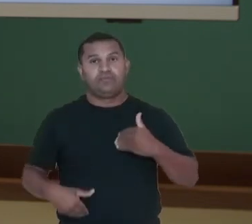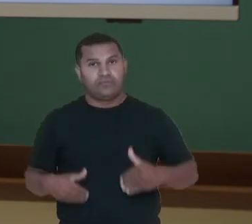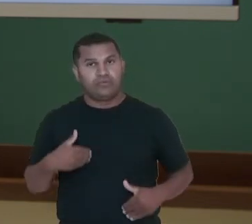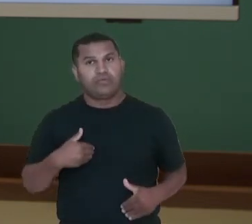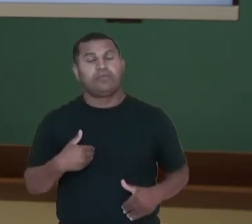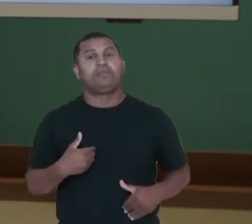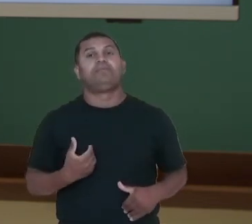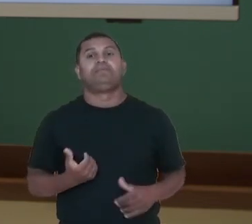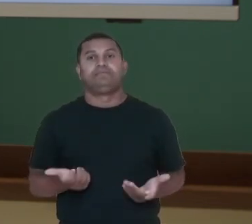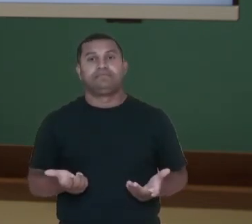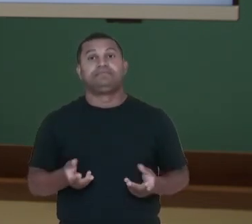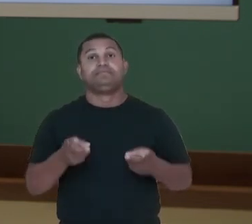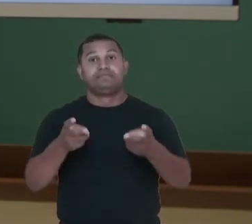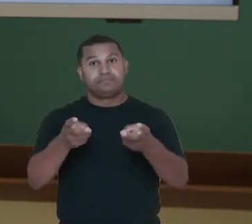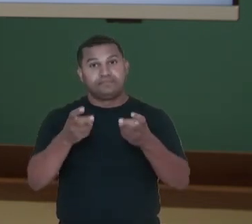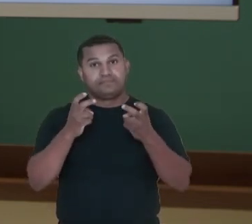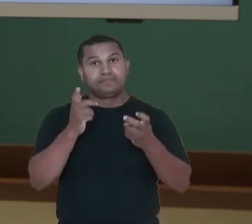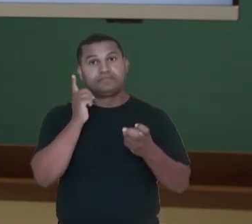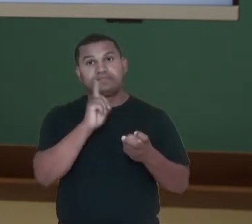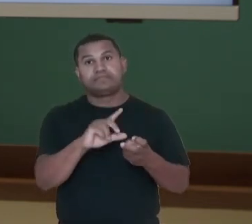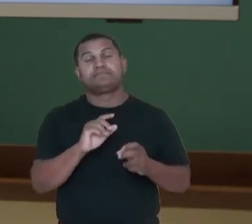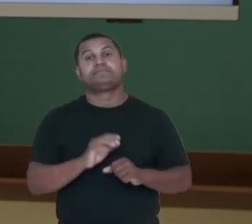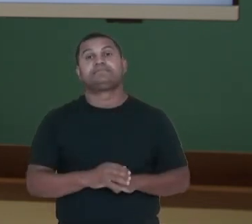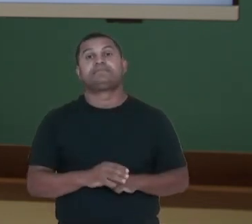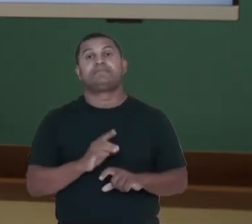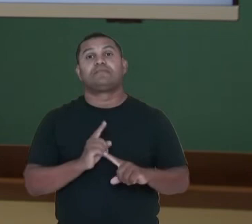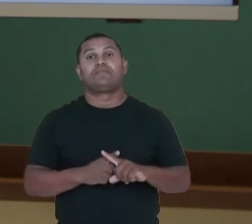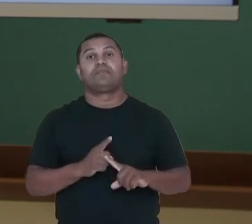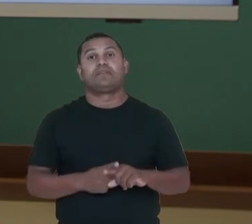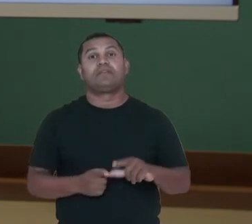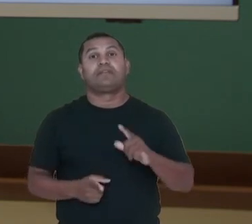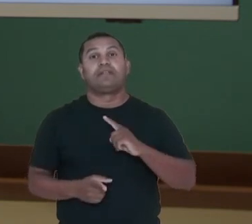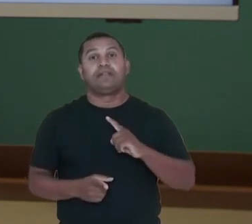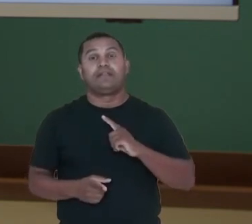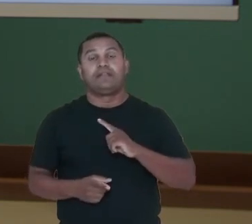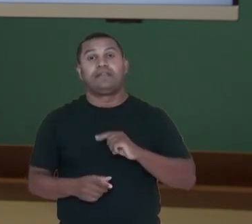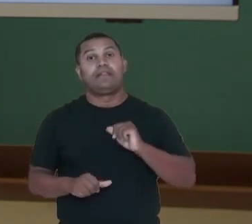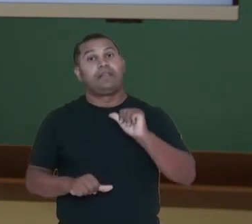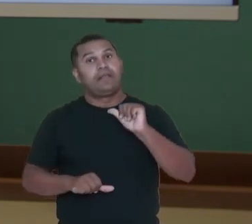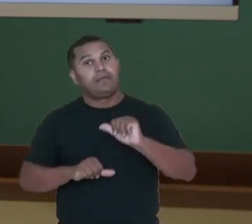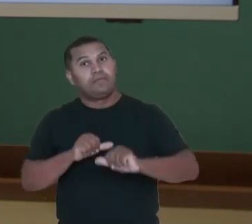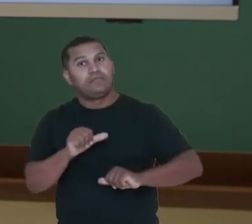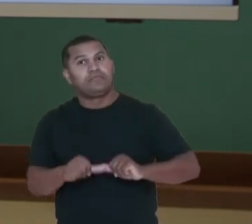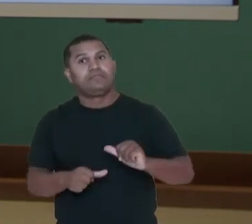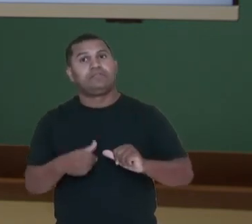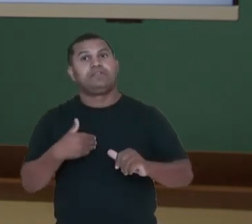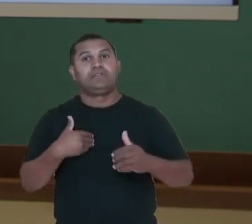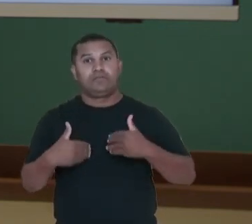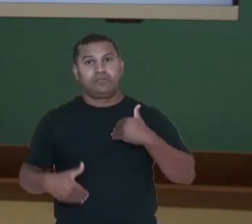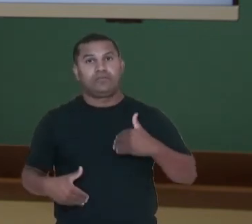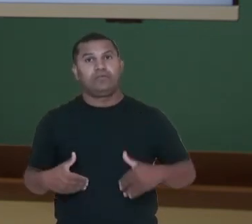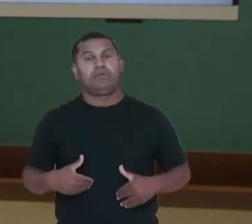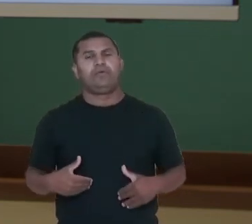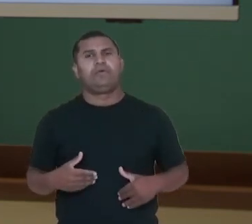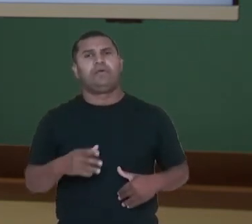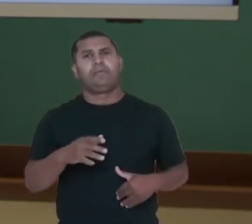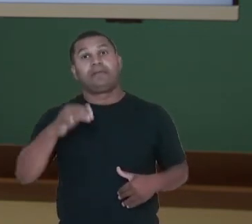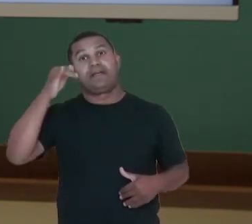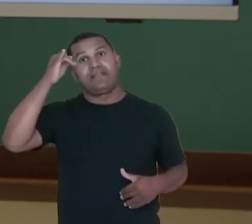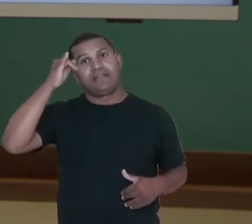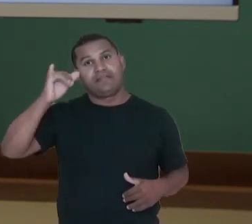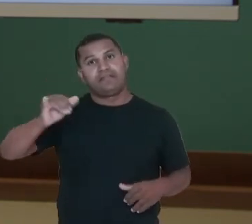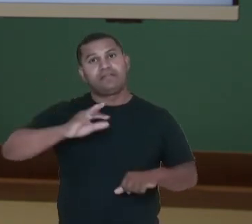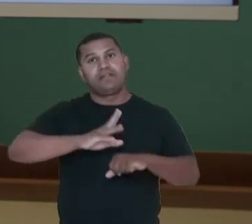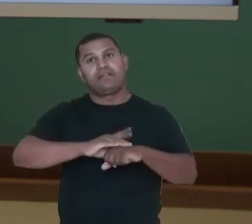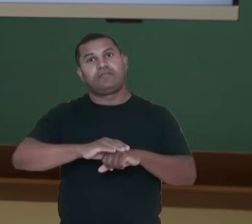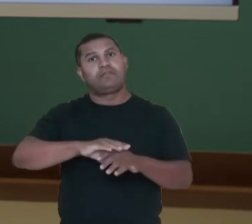vai identificar aquele agente causador da doença e vai produzir os anticorpos para combater aquele novo